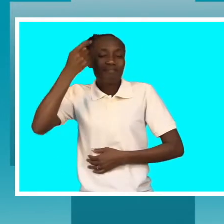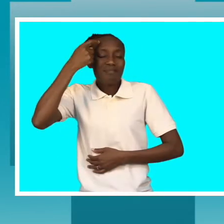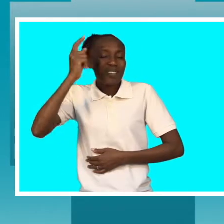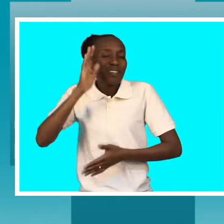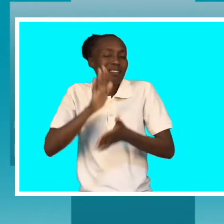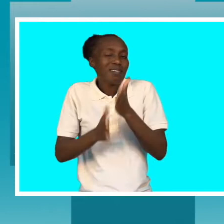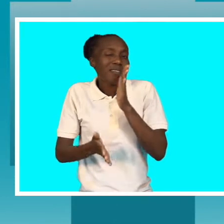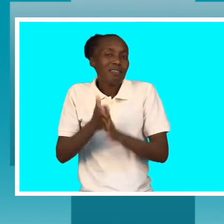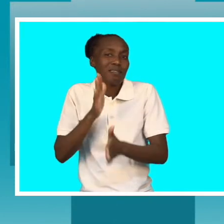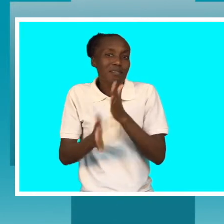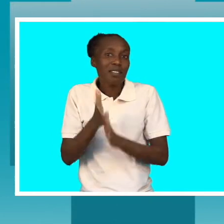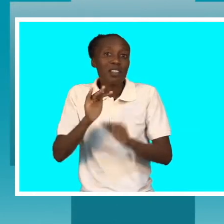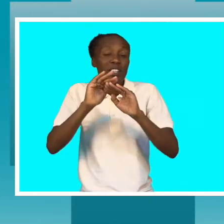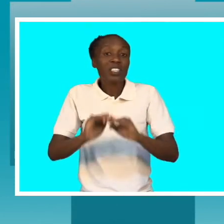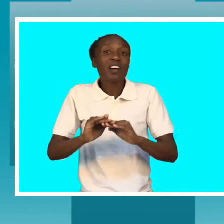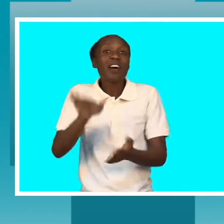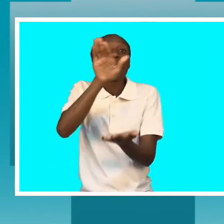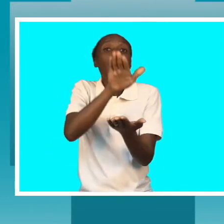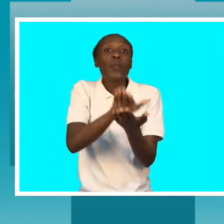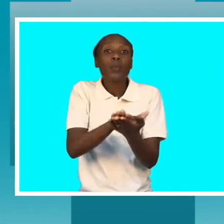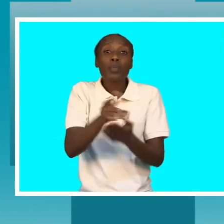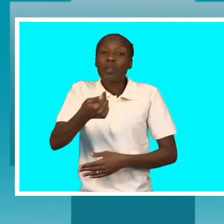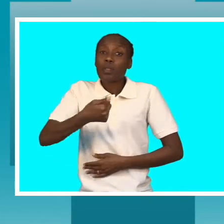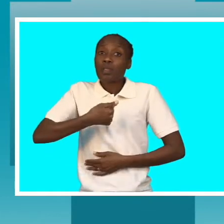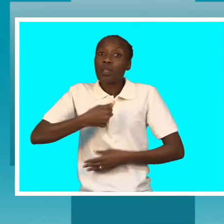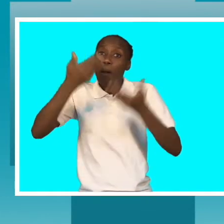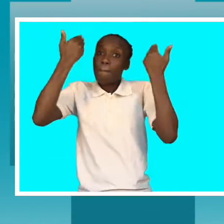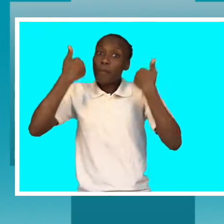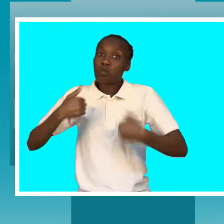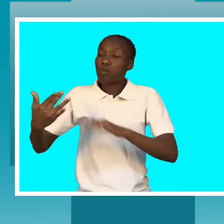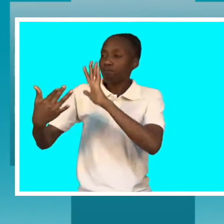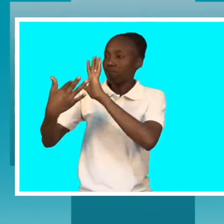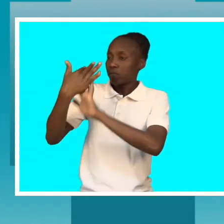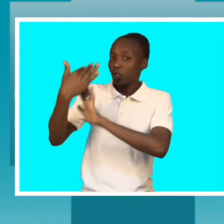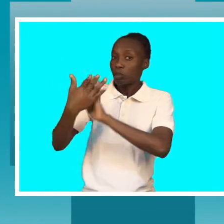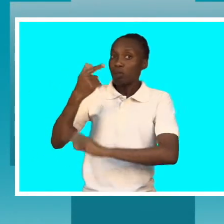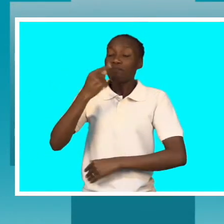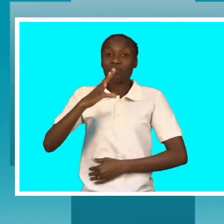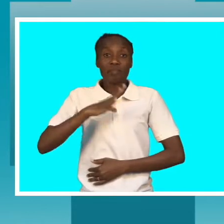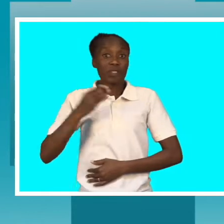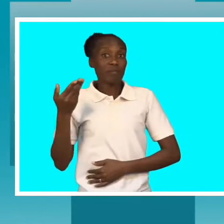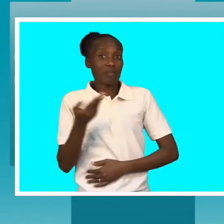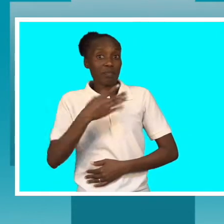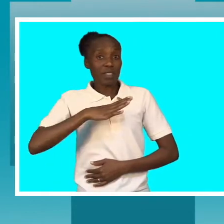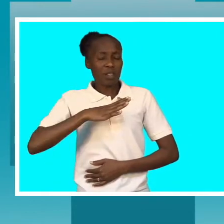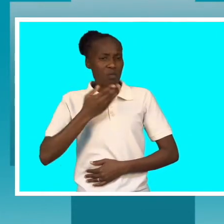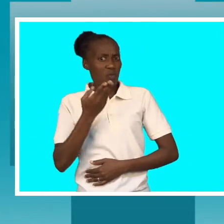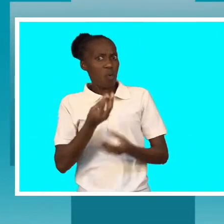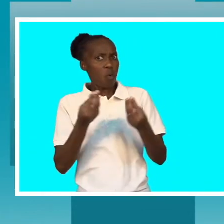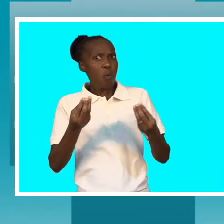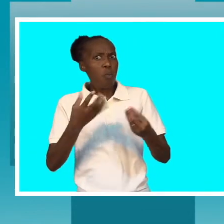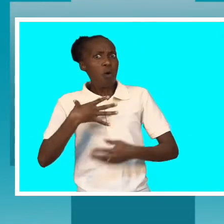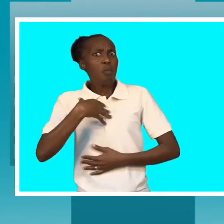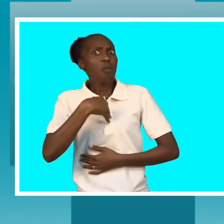sabia nada. Não sabia nada. Eu só as pessoas que me falaram, e as pessoas que me choraram com você mesmo.